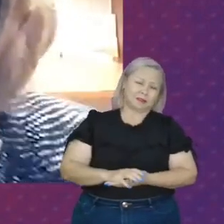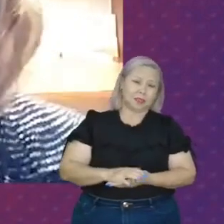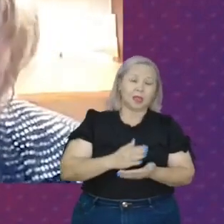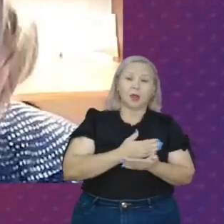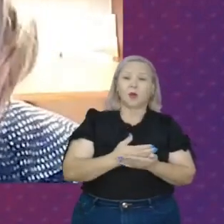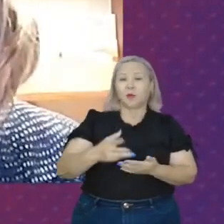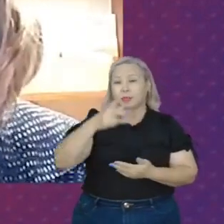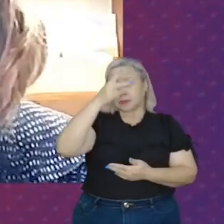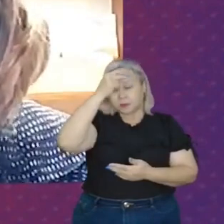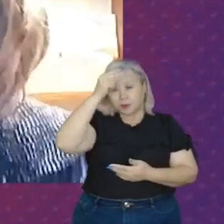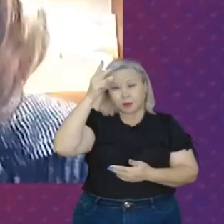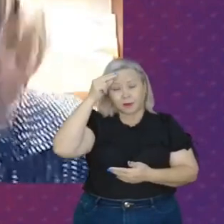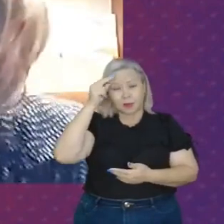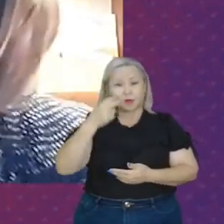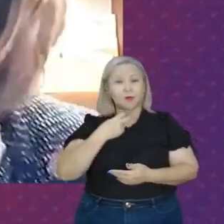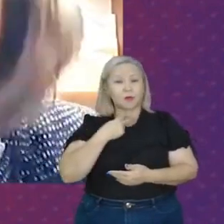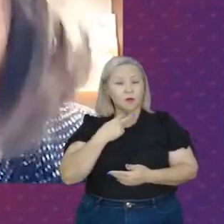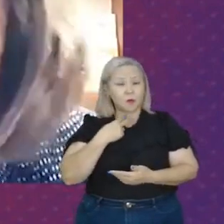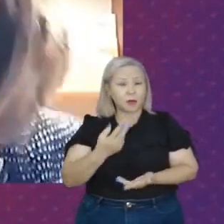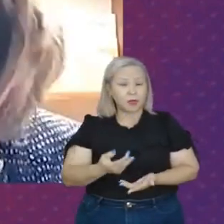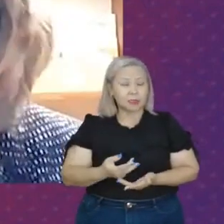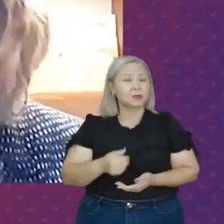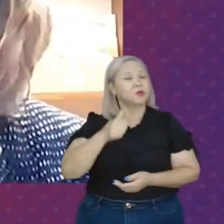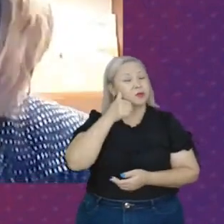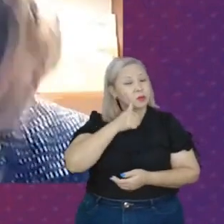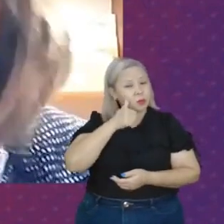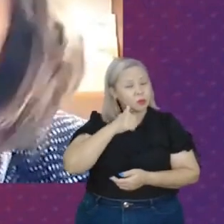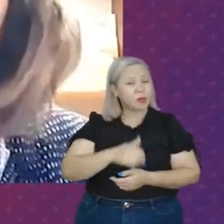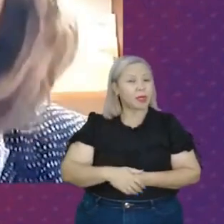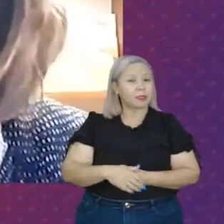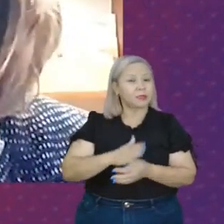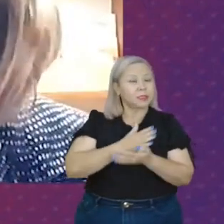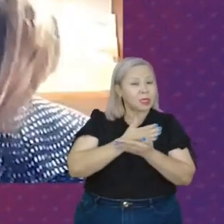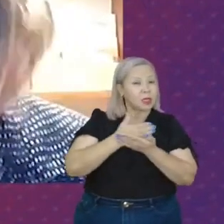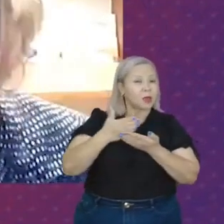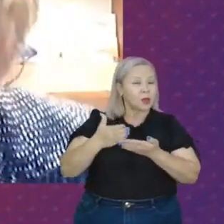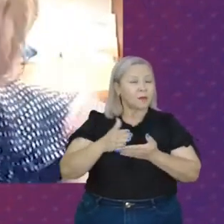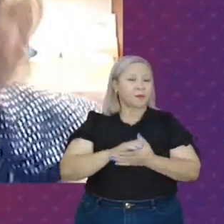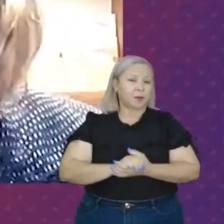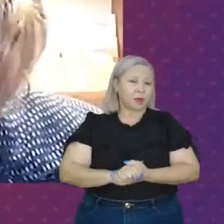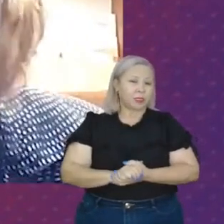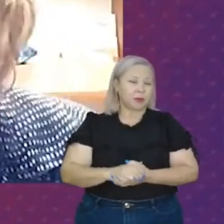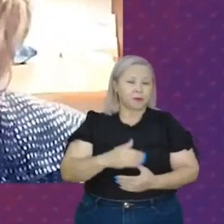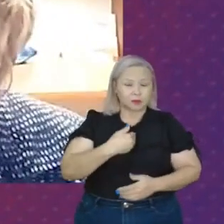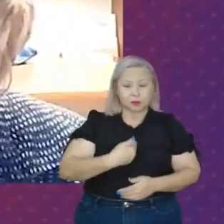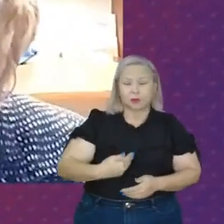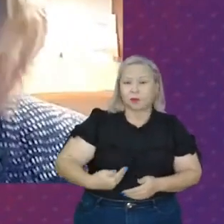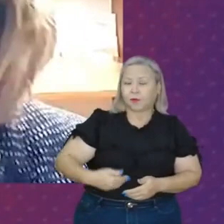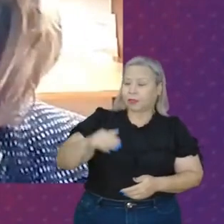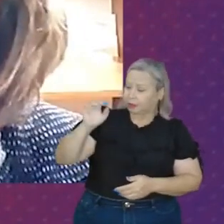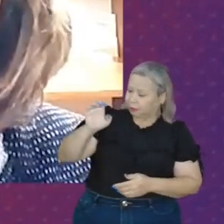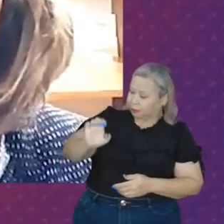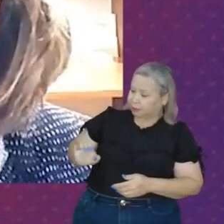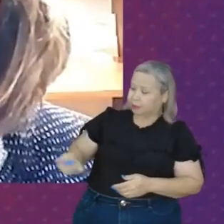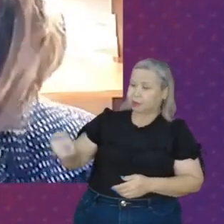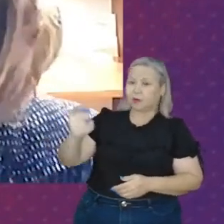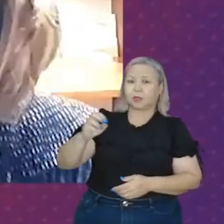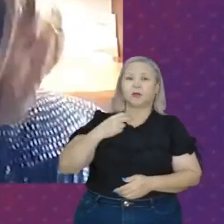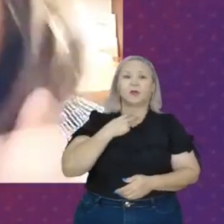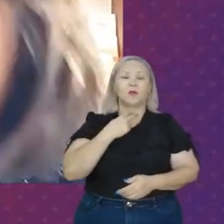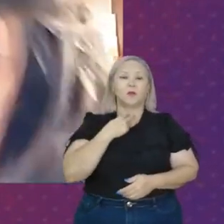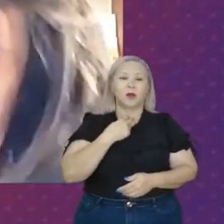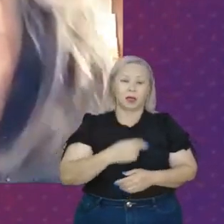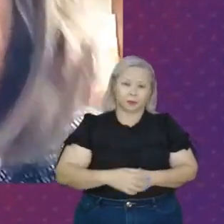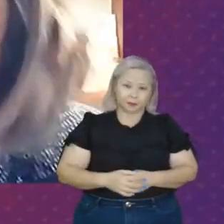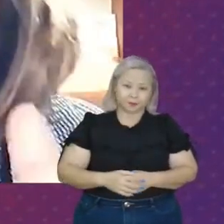prefeituras que ocupamos com mulheres, começamos nos governos estaduais que ocupamos e